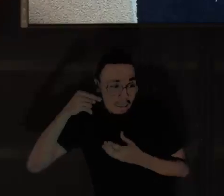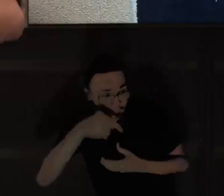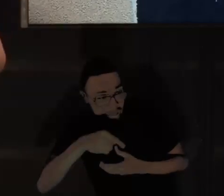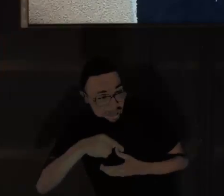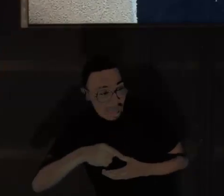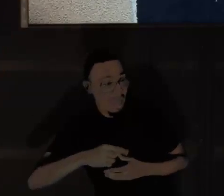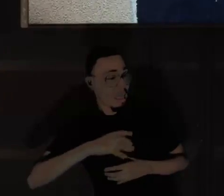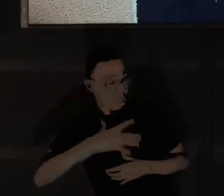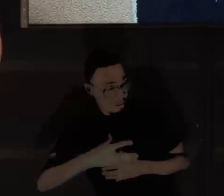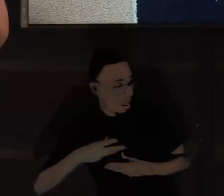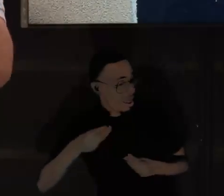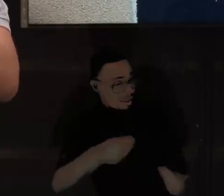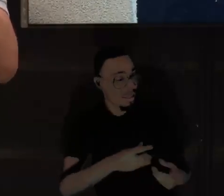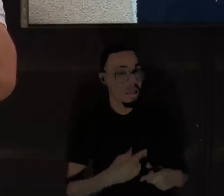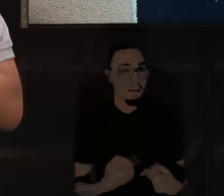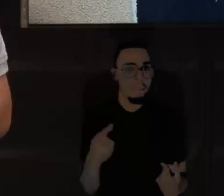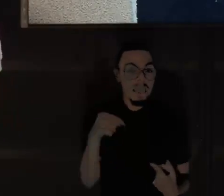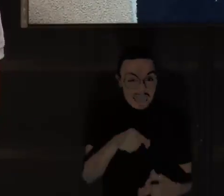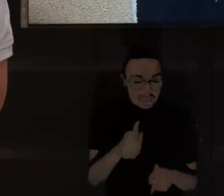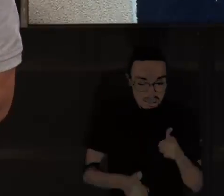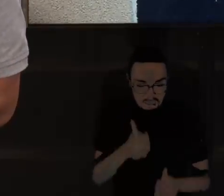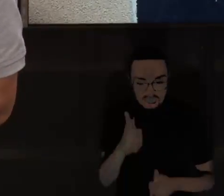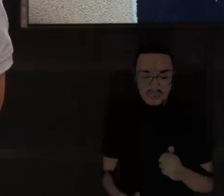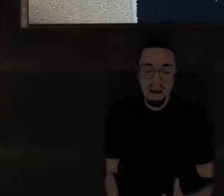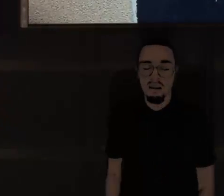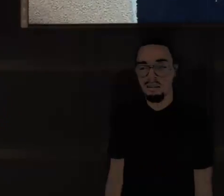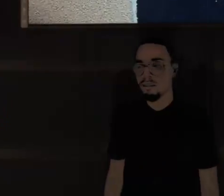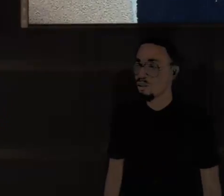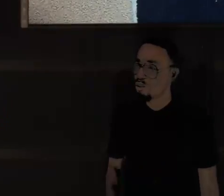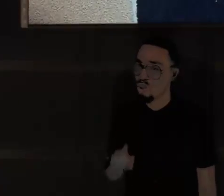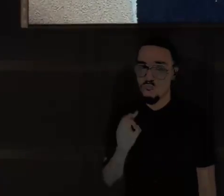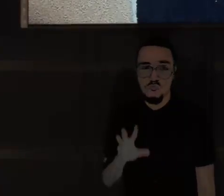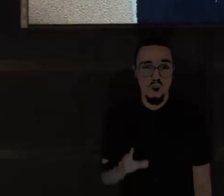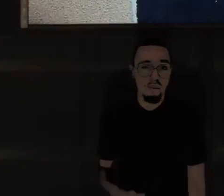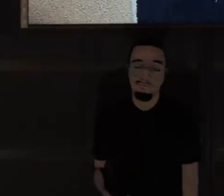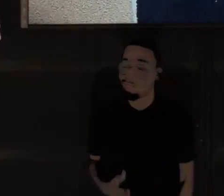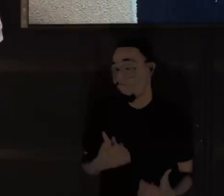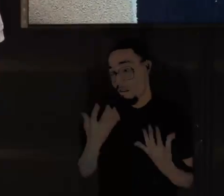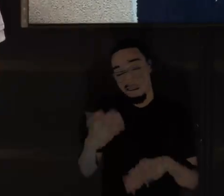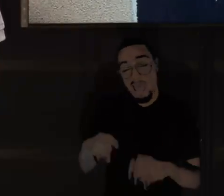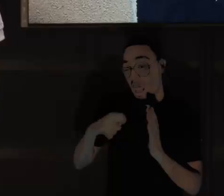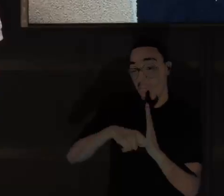Mas até então ele só fugia. E a pergunta que eu me faço é: